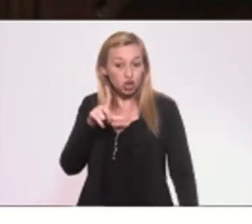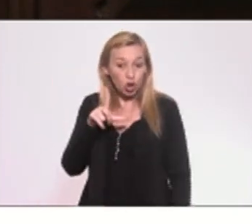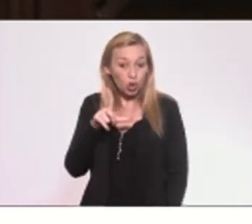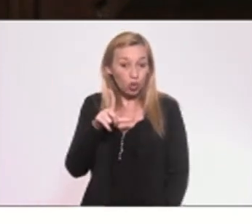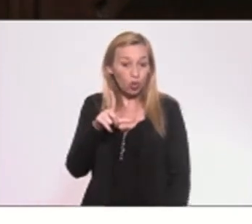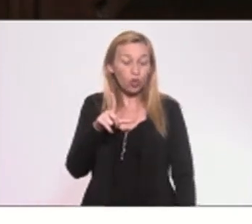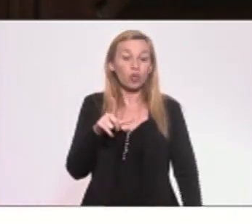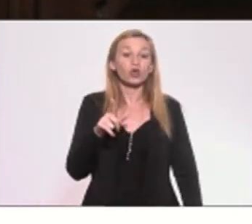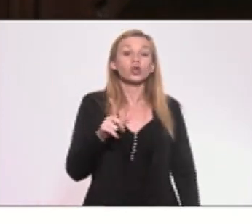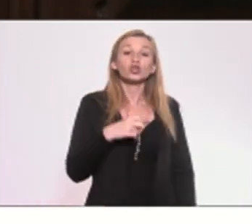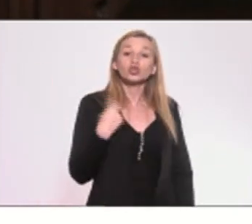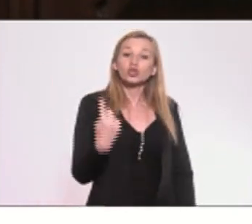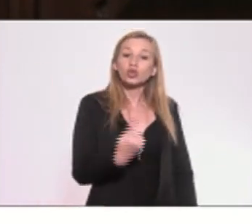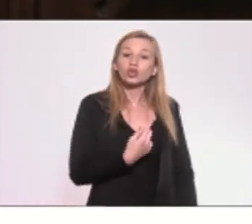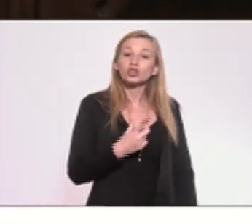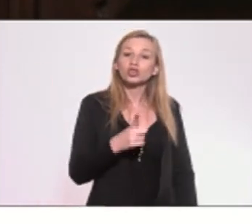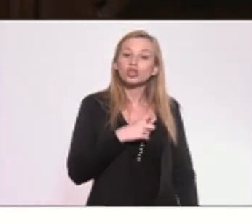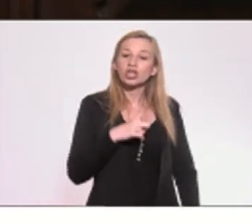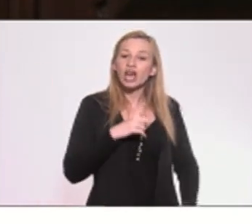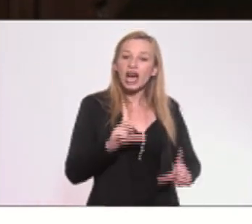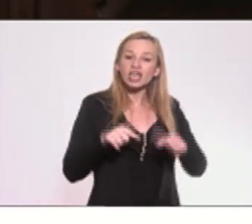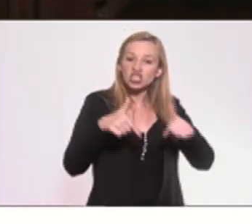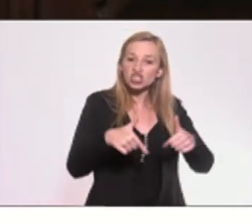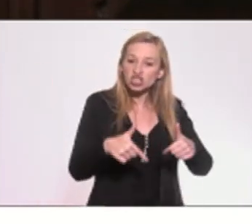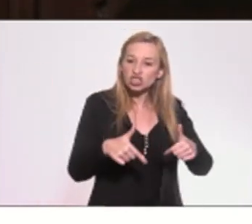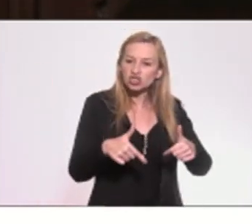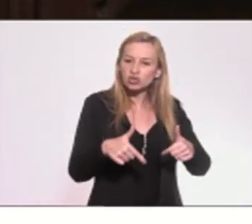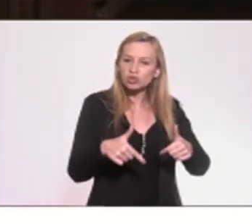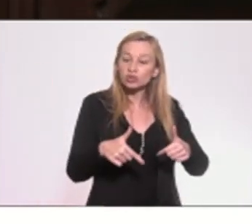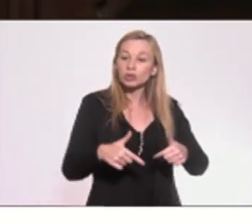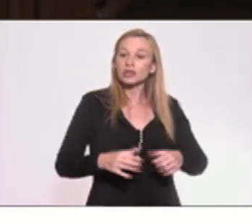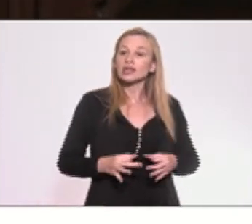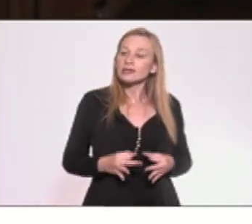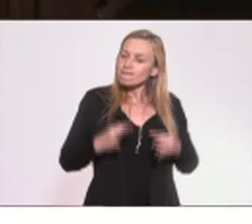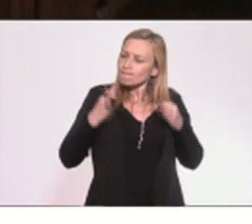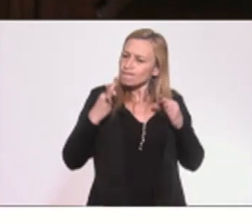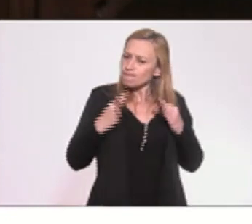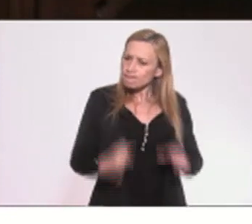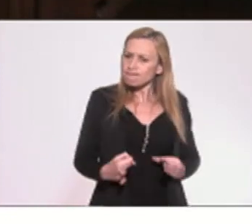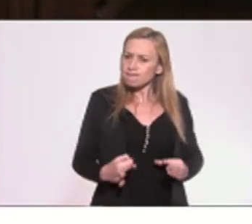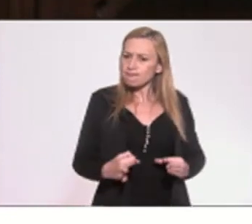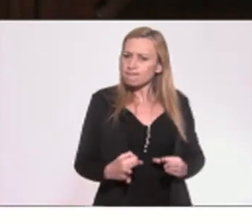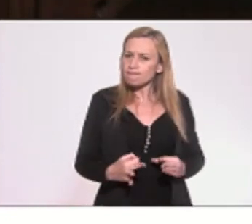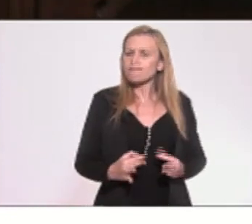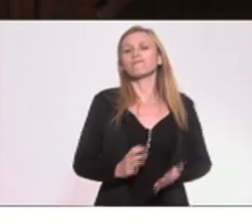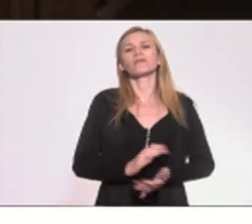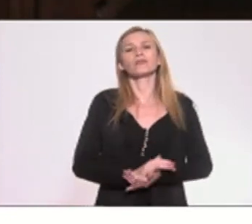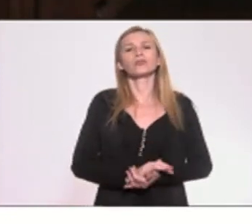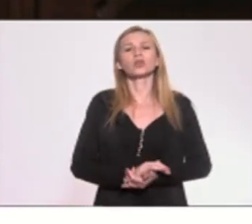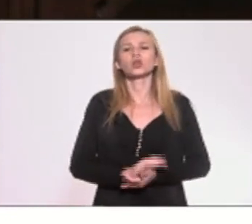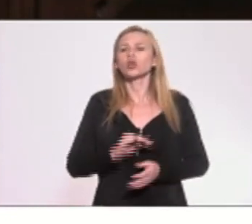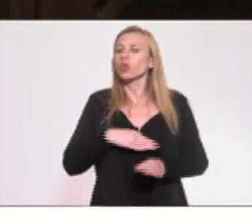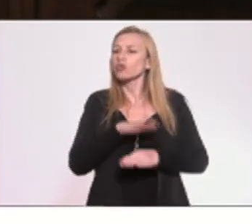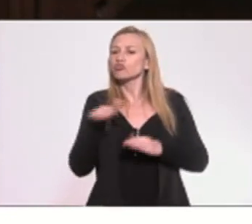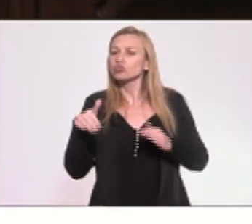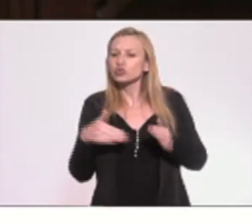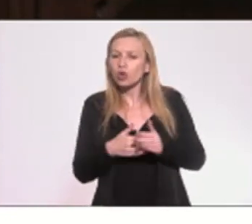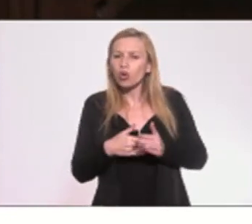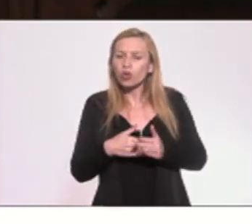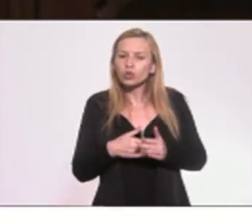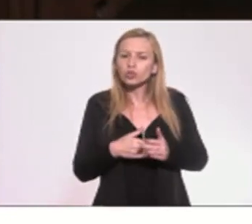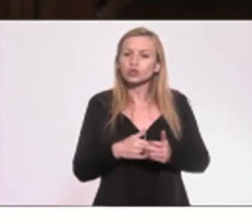aqui nós temos agido de maneira muito coerente, coerente com aqueles e com aquelas que